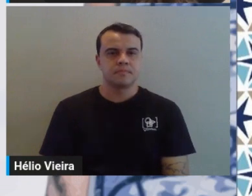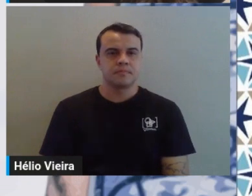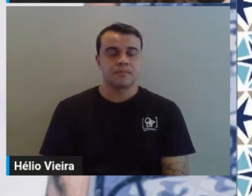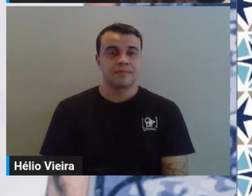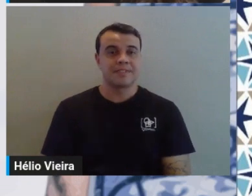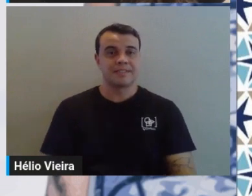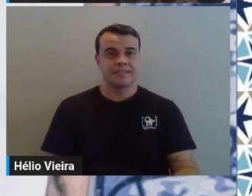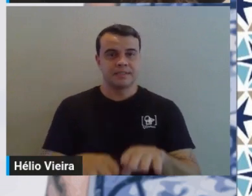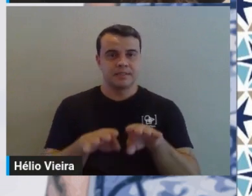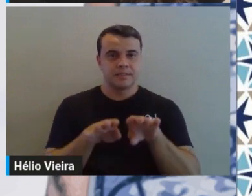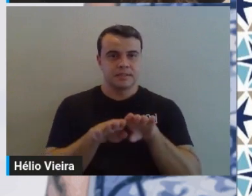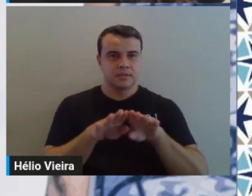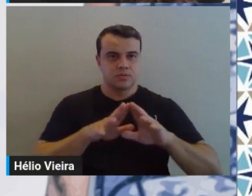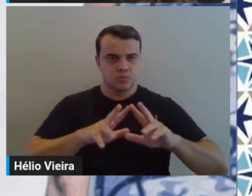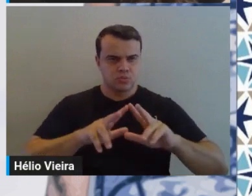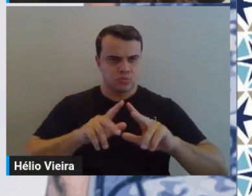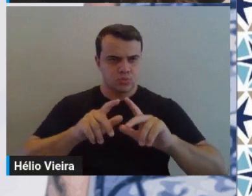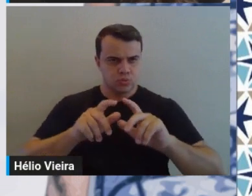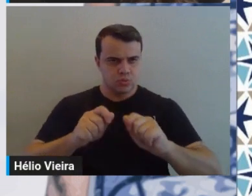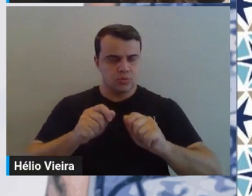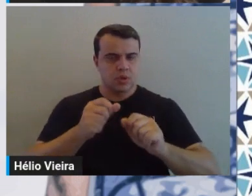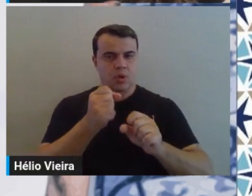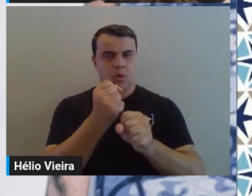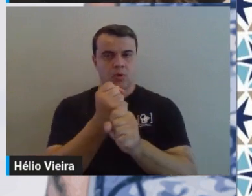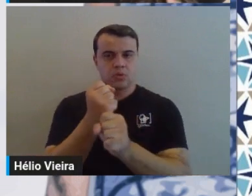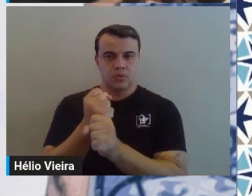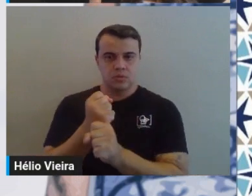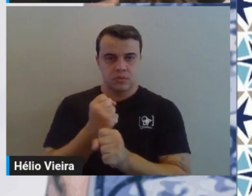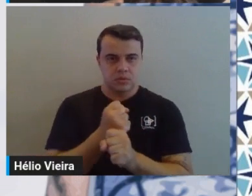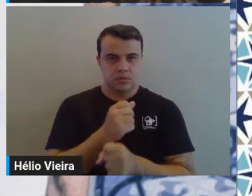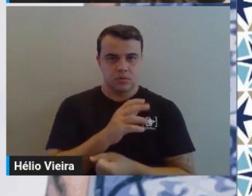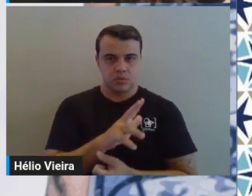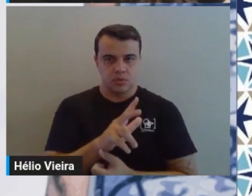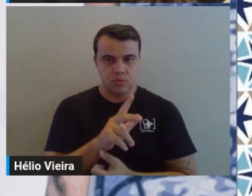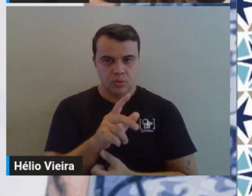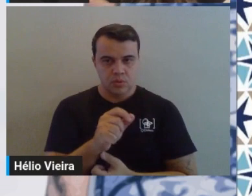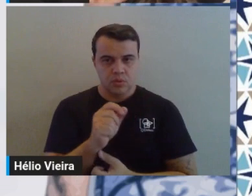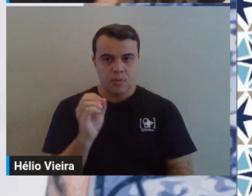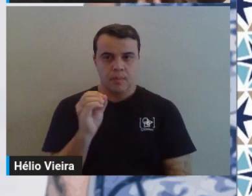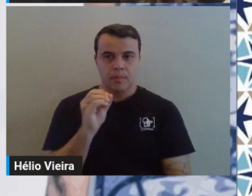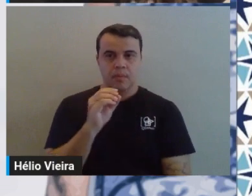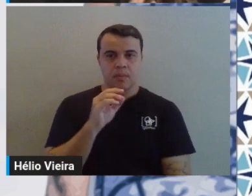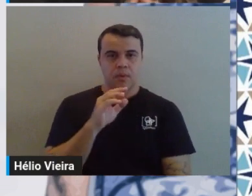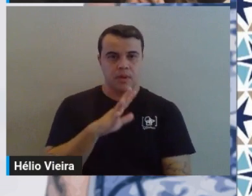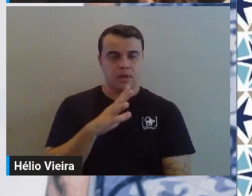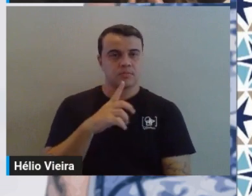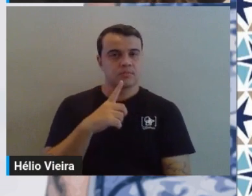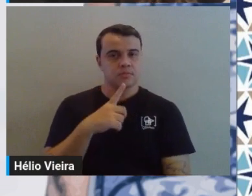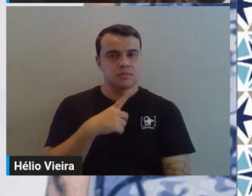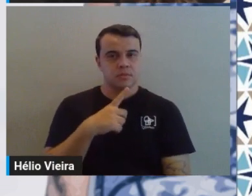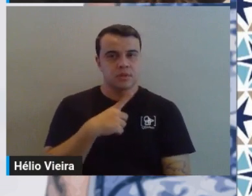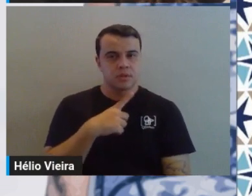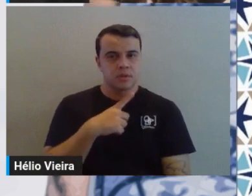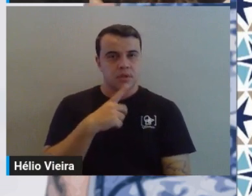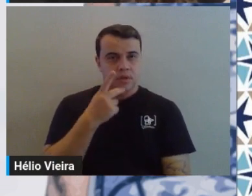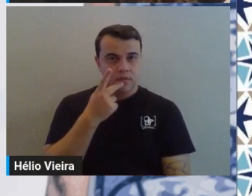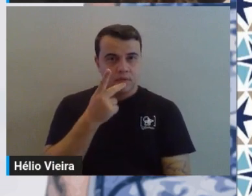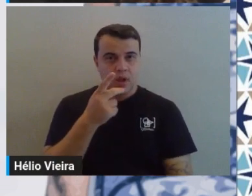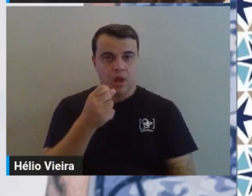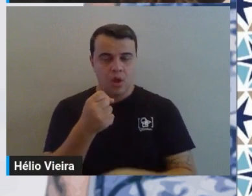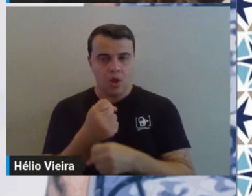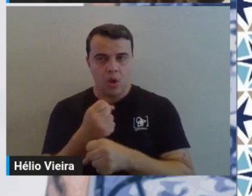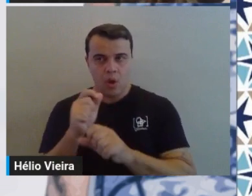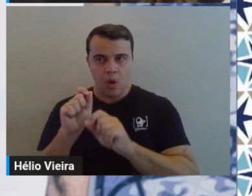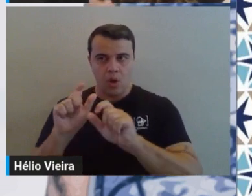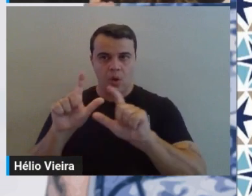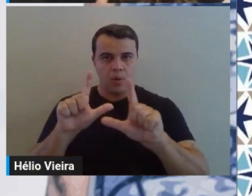Além desses equipamentos, né, desses recursos modernos, ele também é composto por obras